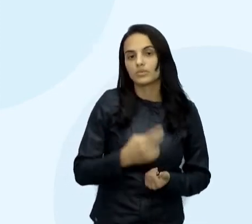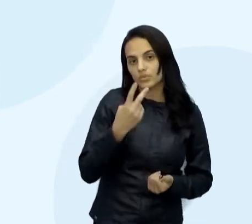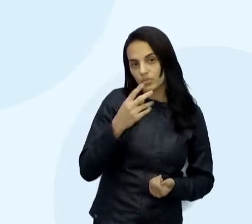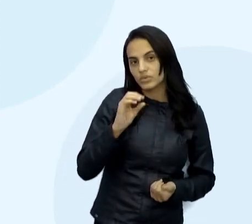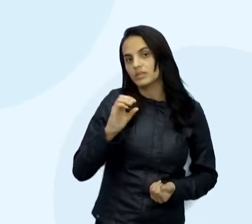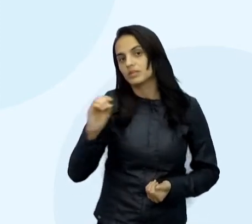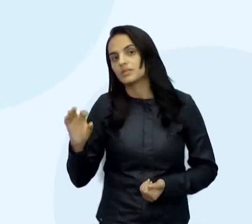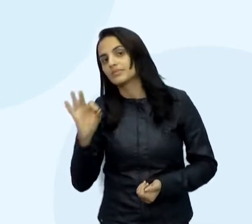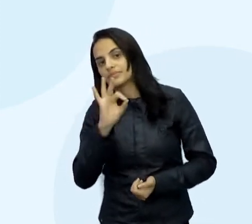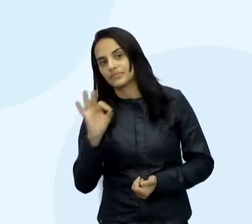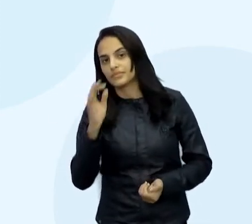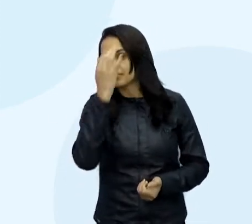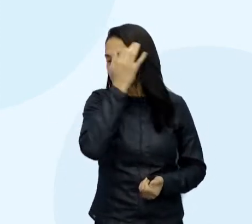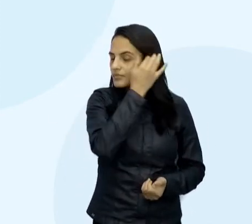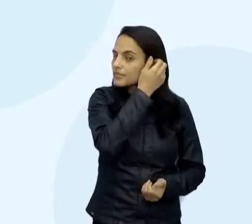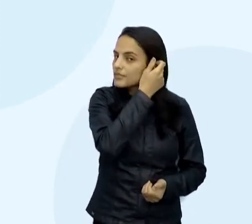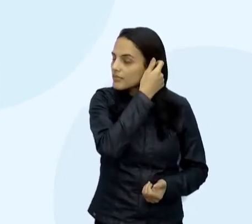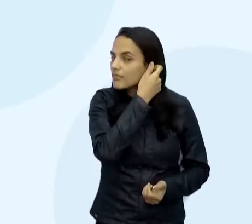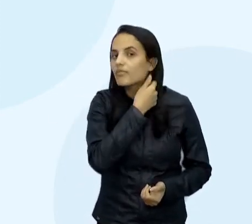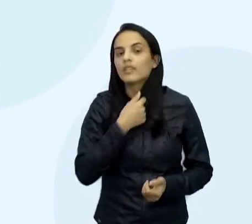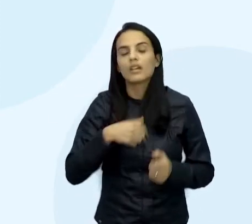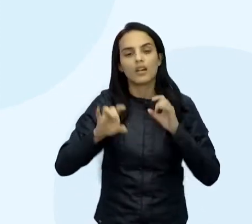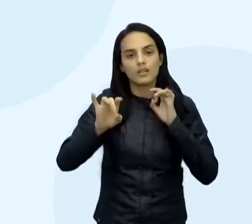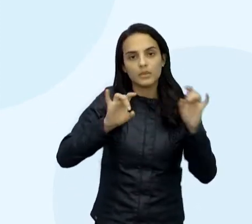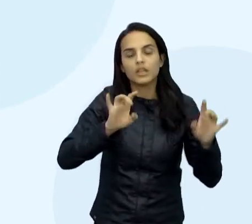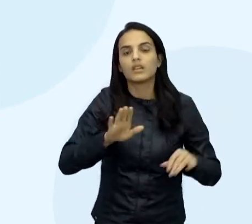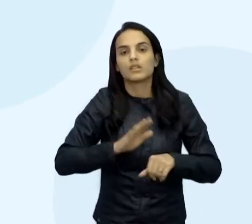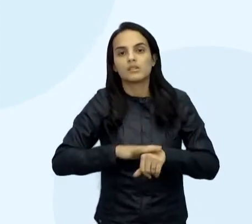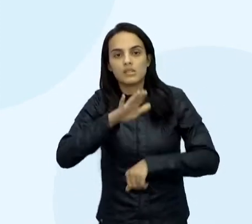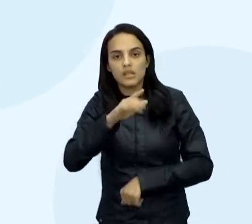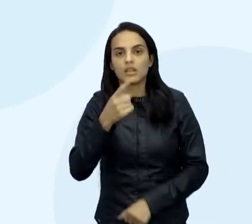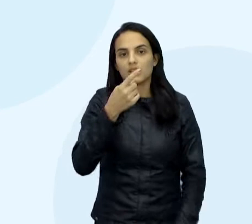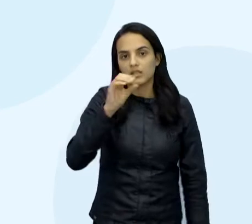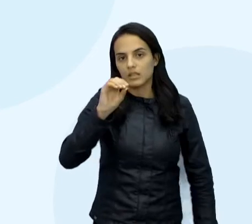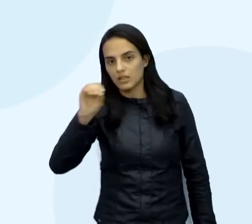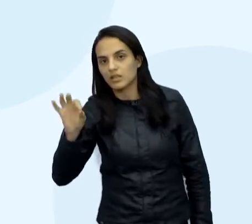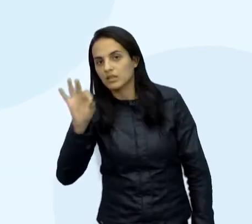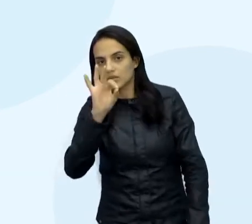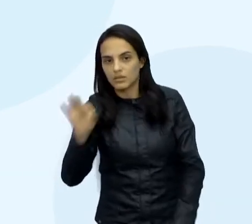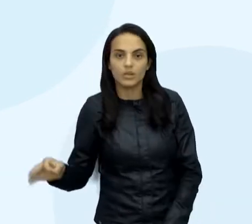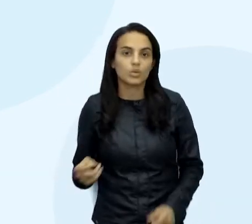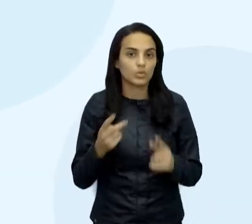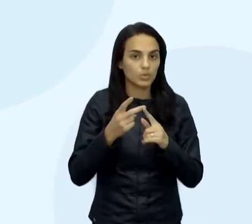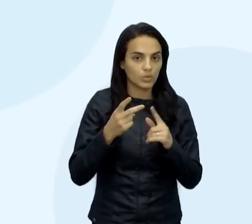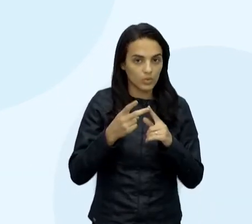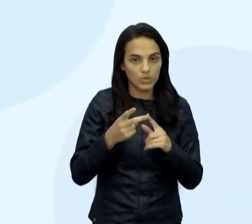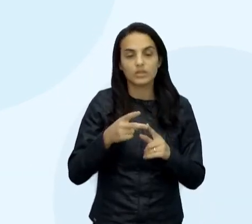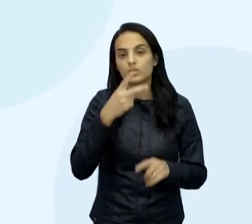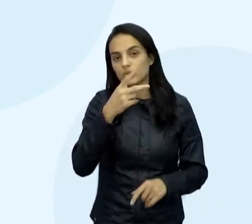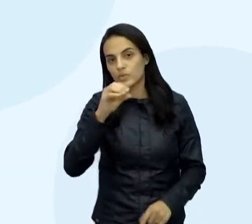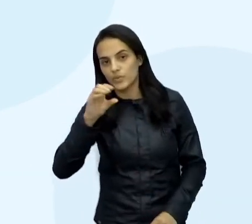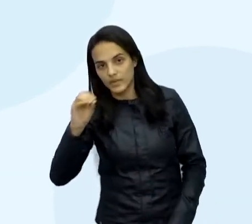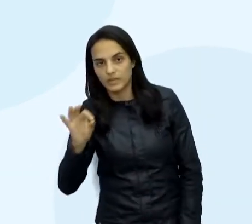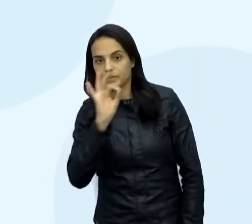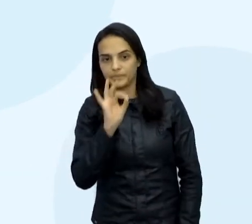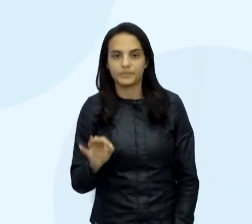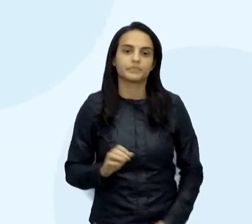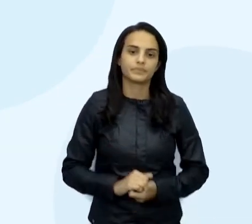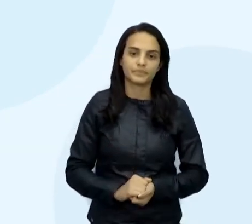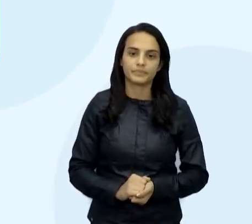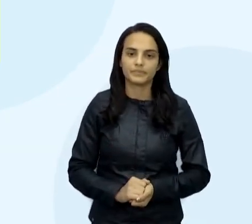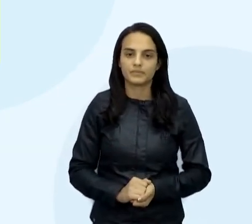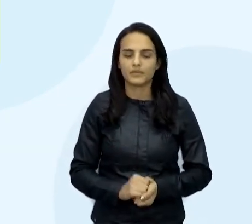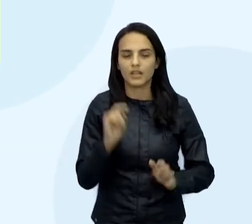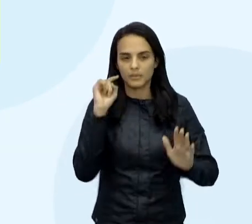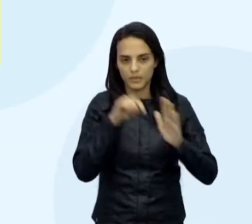que cada vez que aumenta é 100%, então aumentou 2 vezes 200%. Então, é